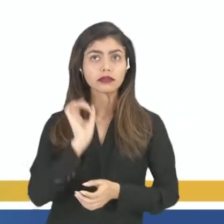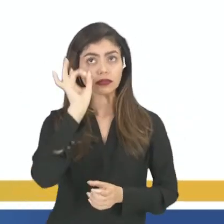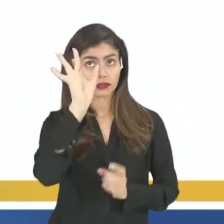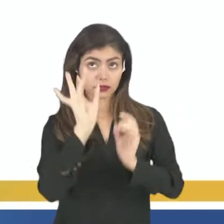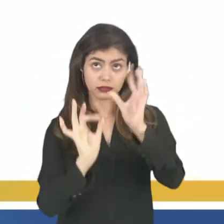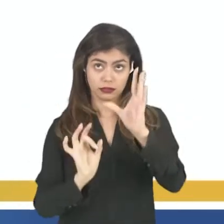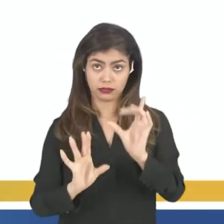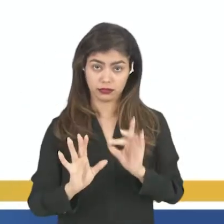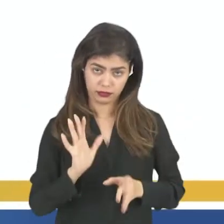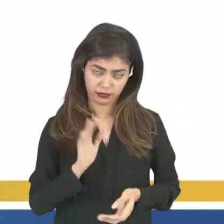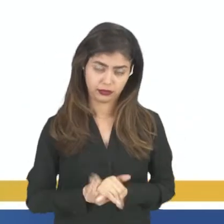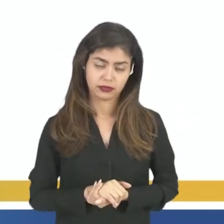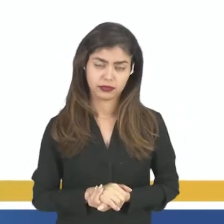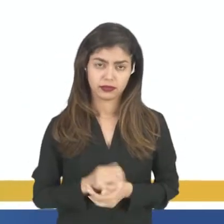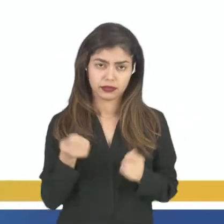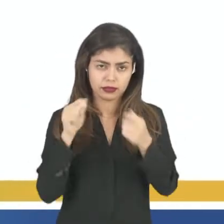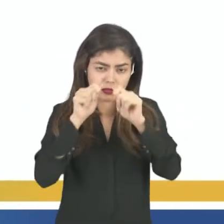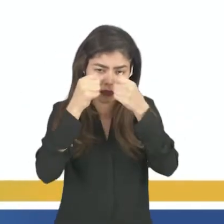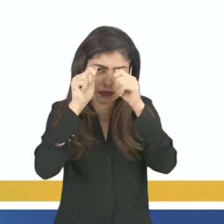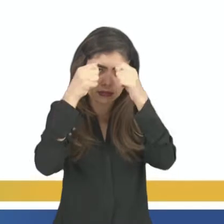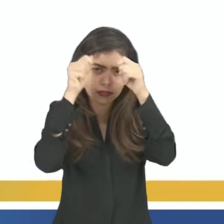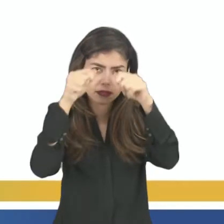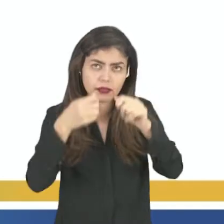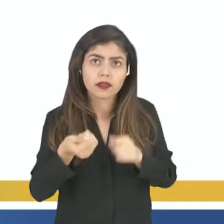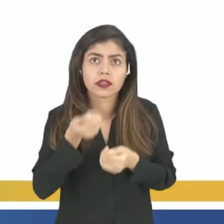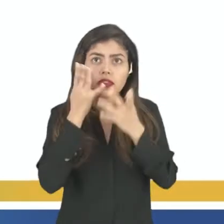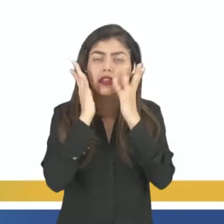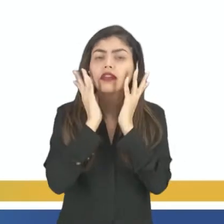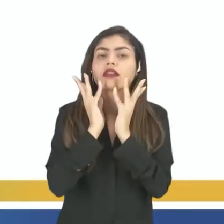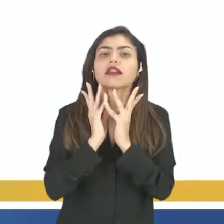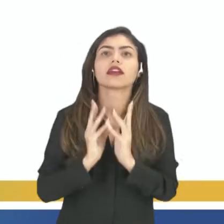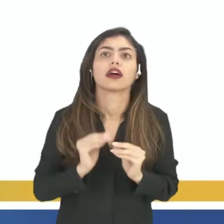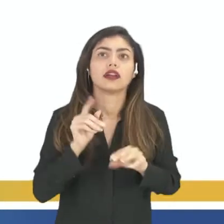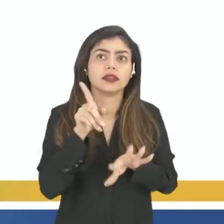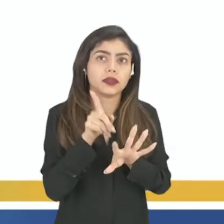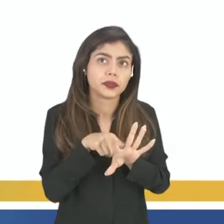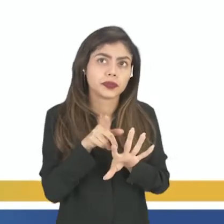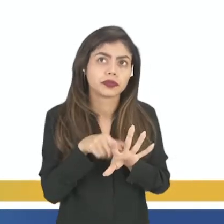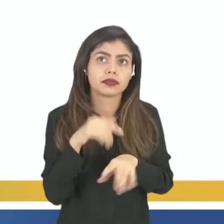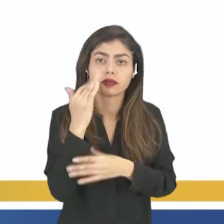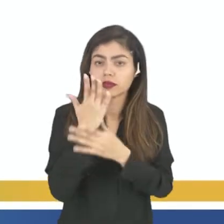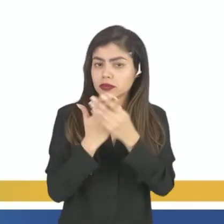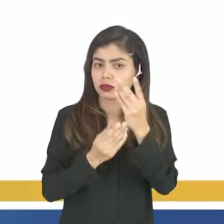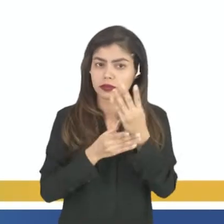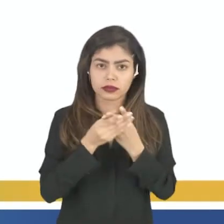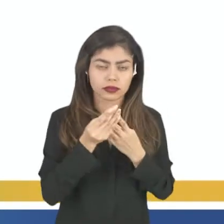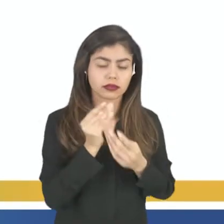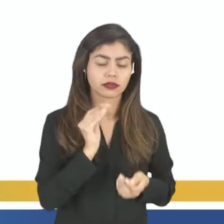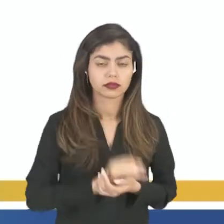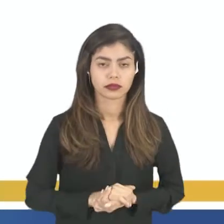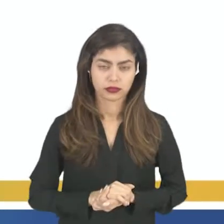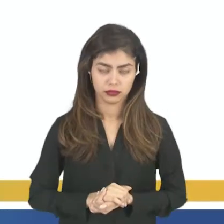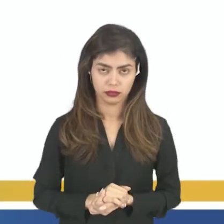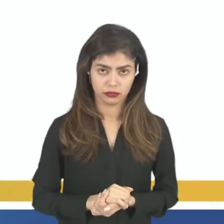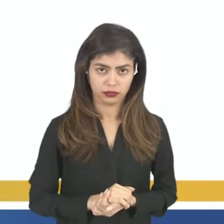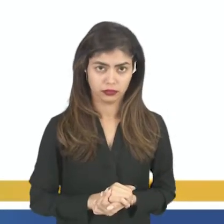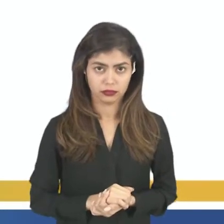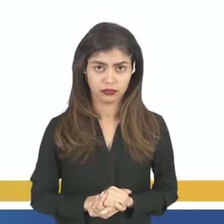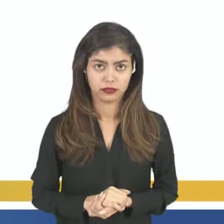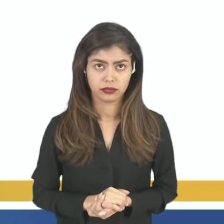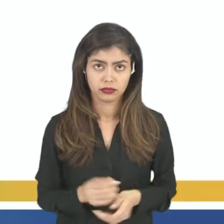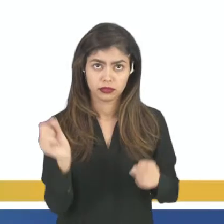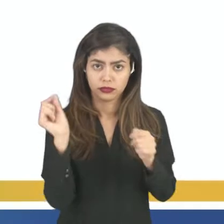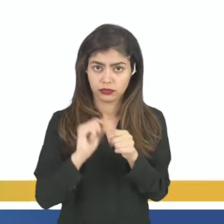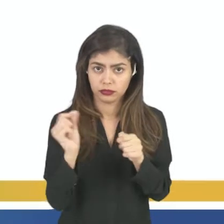detalhes do rosto de Moisés, a sua barba, o seu pé, a sua mão, né? Ele